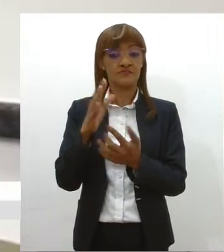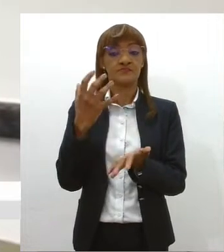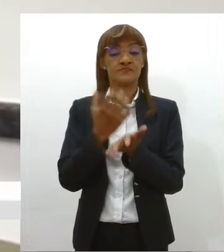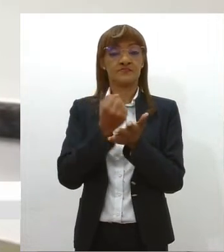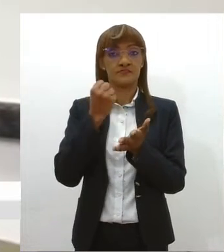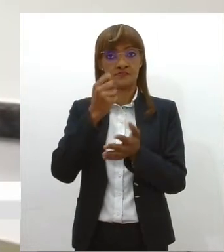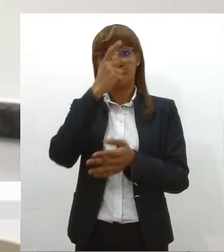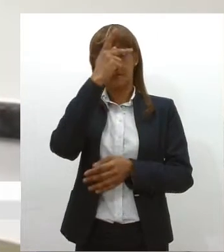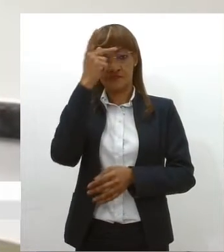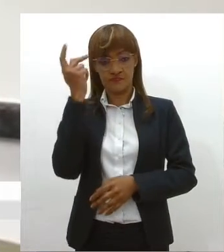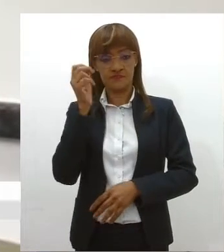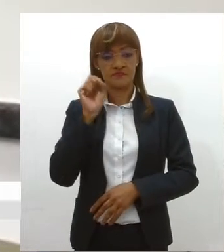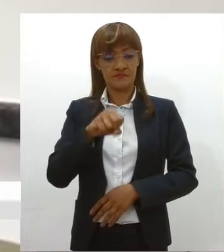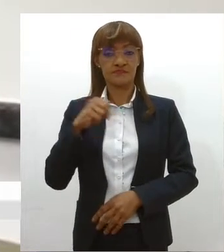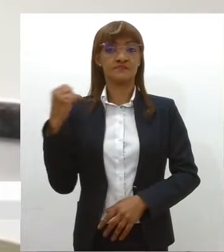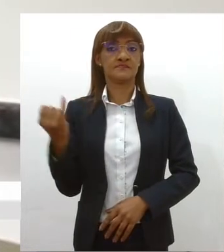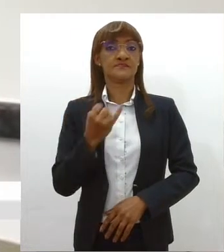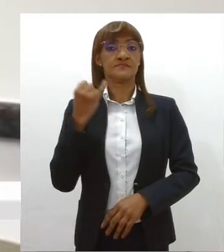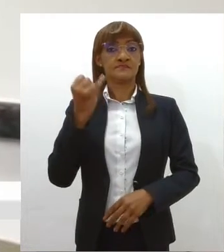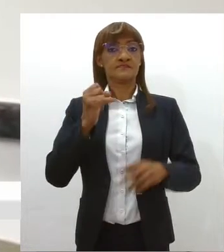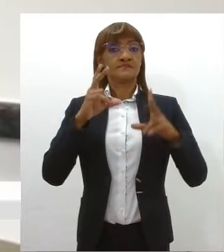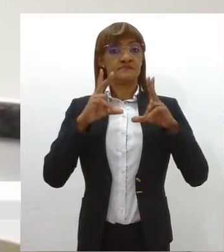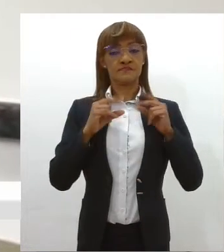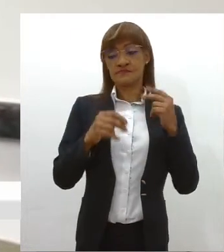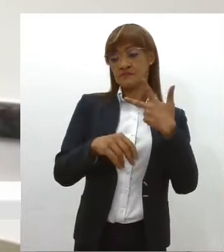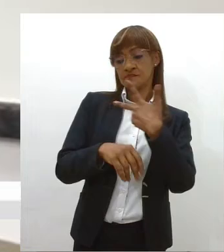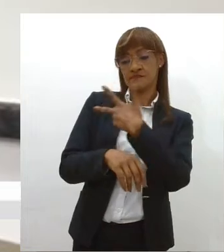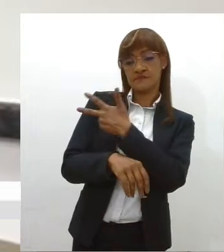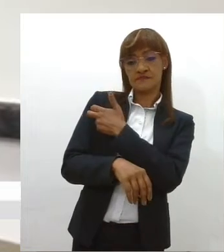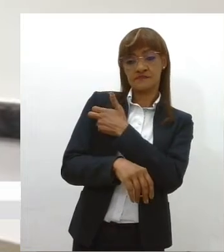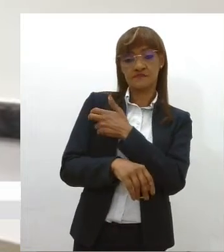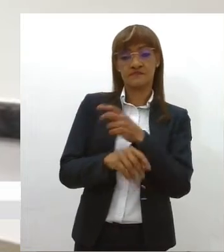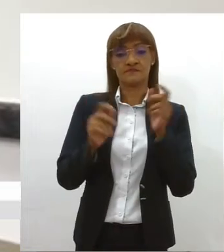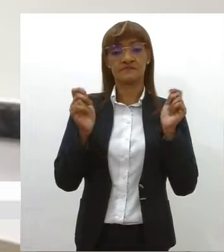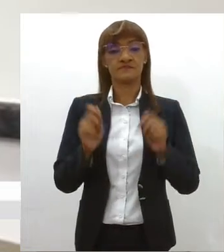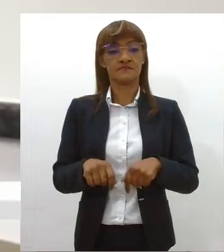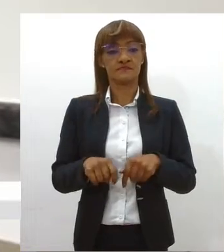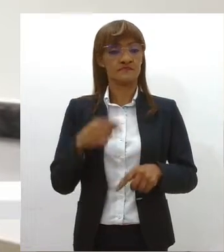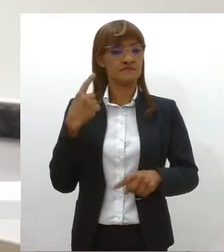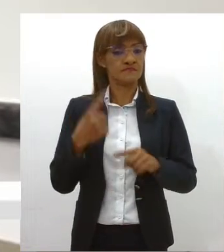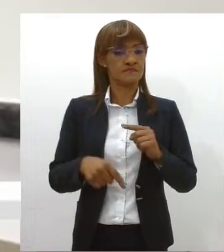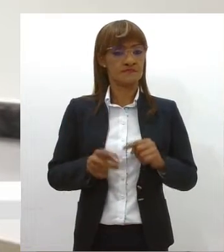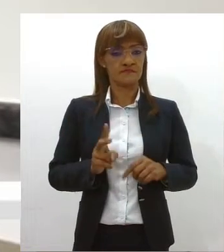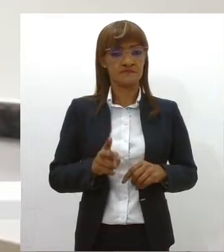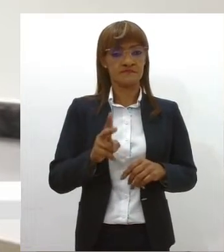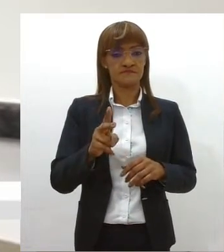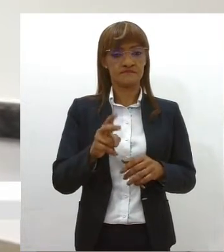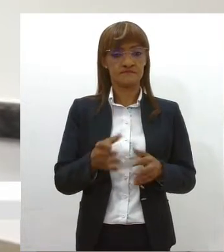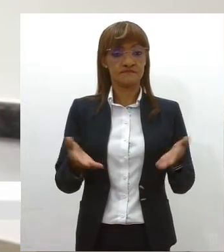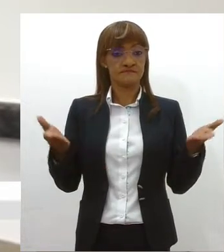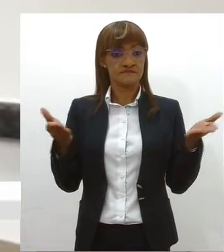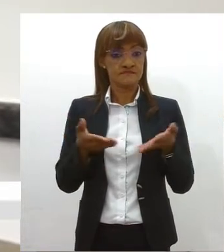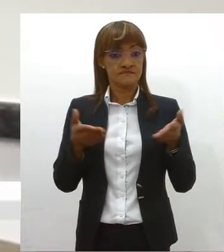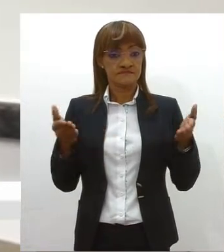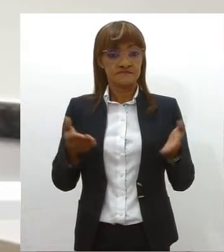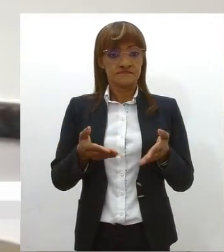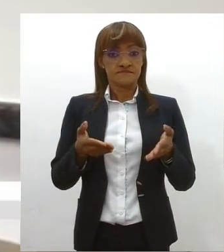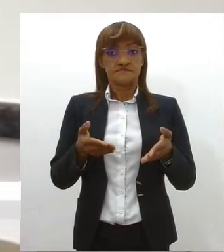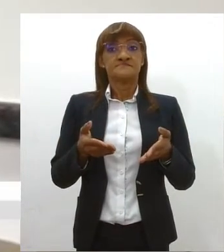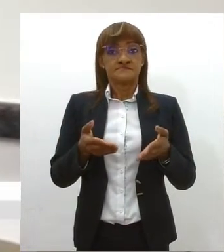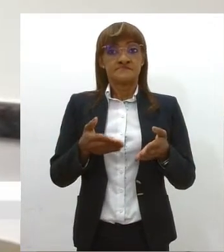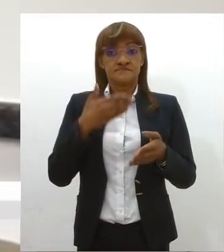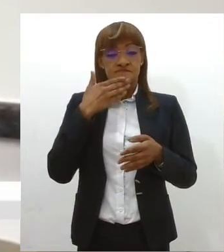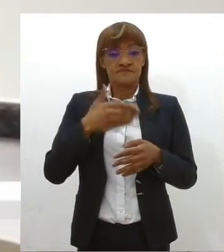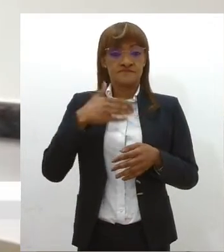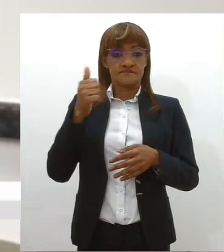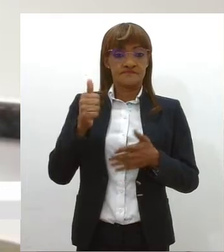sim. É importante que as pessoas se vacinem para que a gente consiga conter. E a gente só conseguiu a abertura que a gente está tendo atualmente, que muitas pessoas